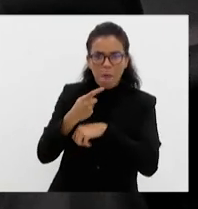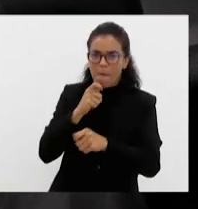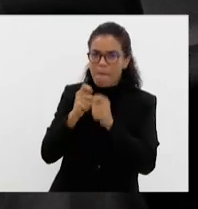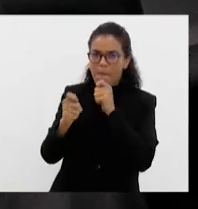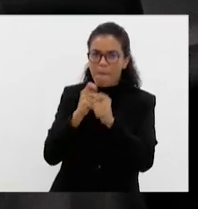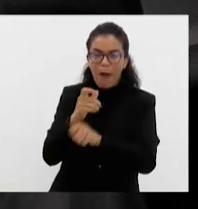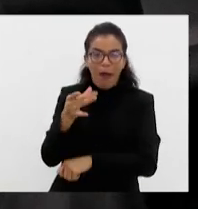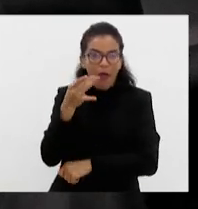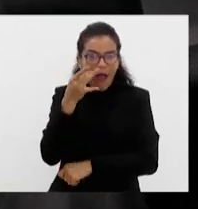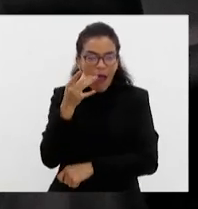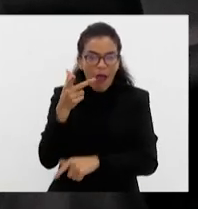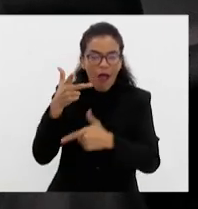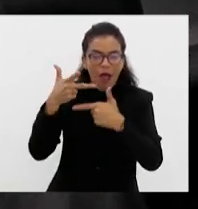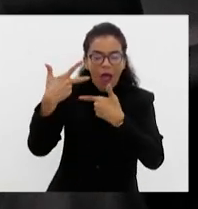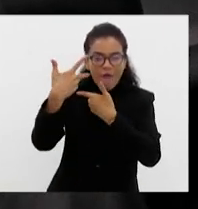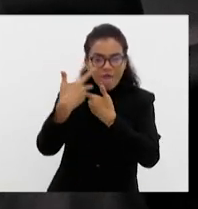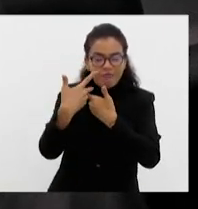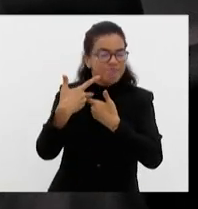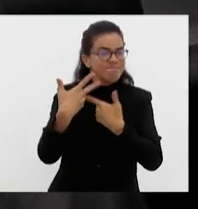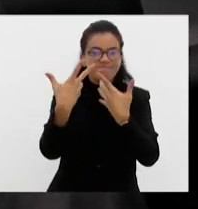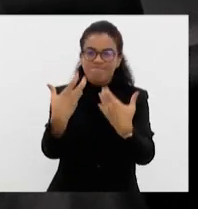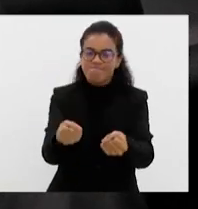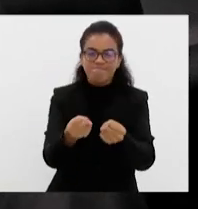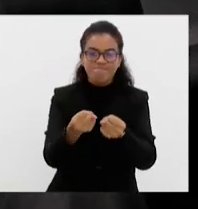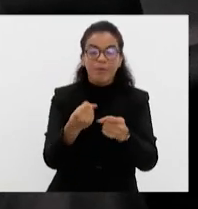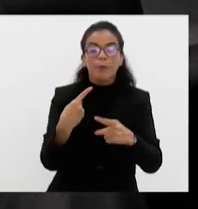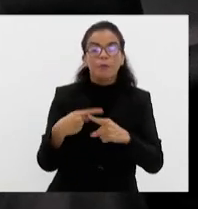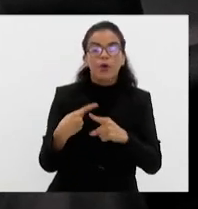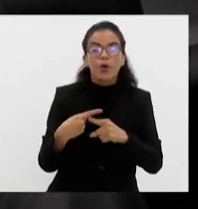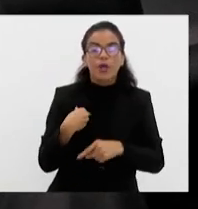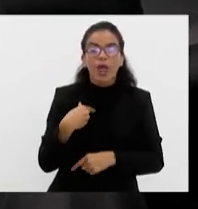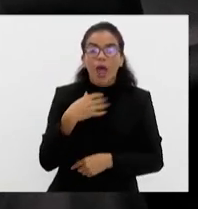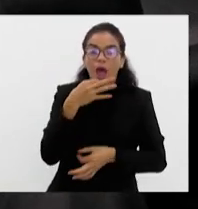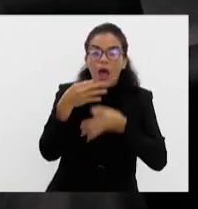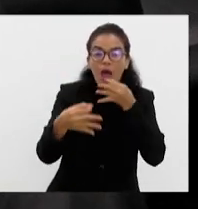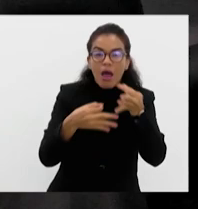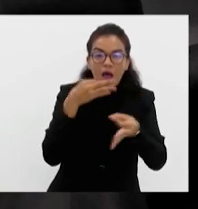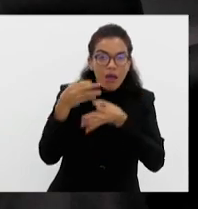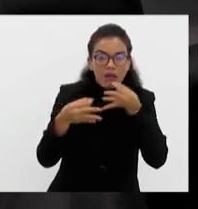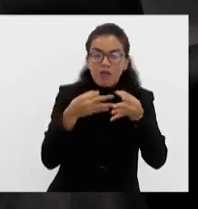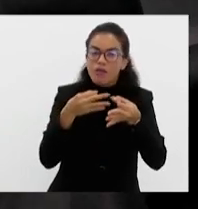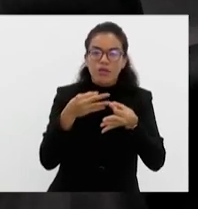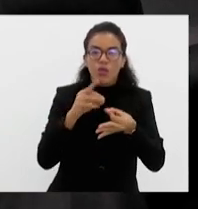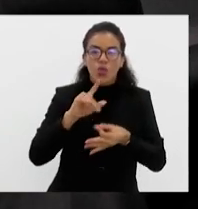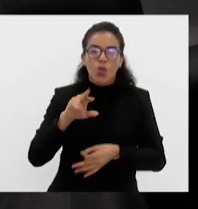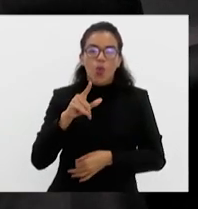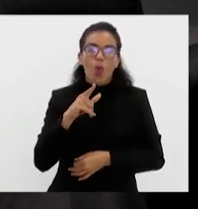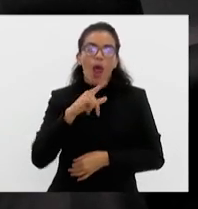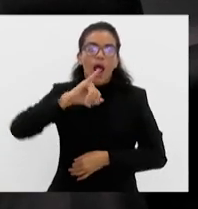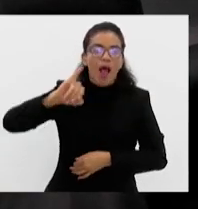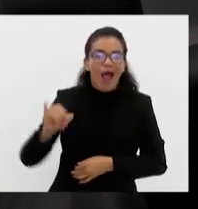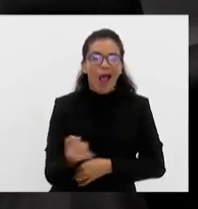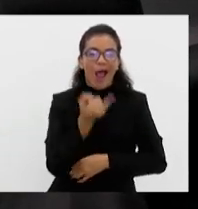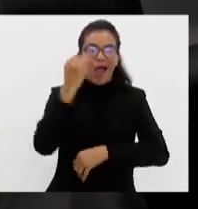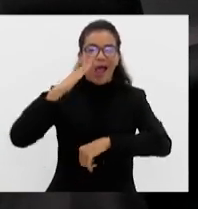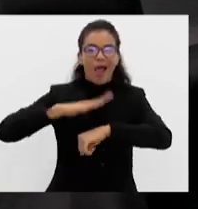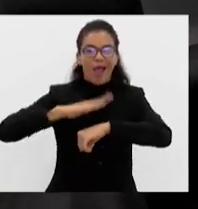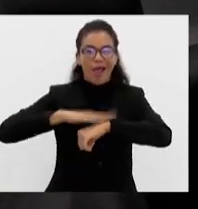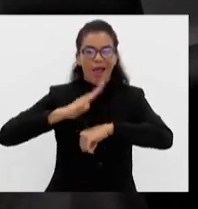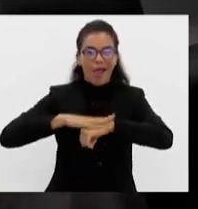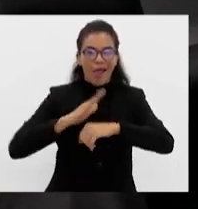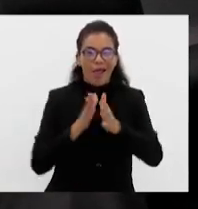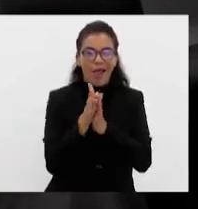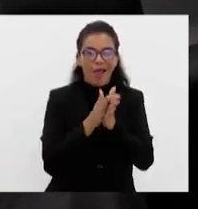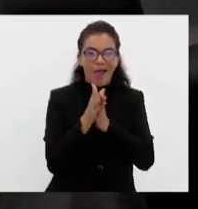ao vivo e me recusei, porque a minha posição, ela não era uma posição para tripudiar em cima de ninguém. Essa não é a